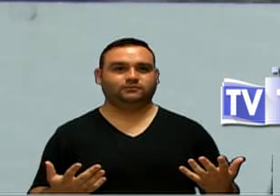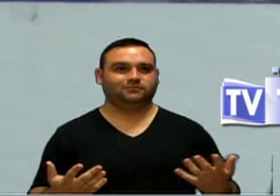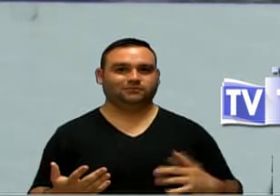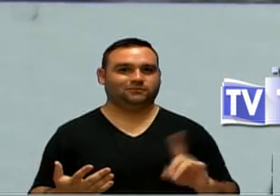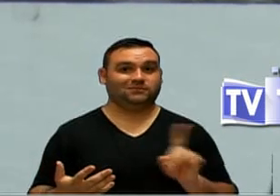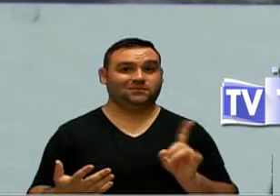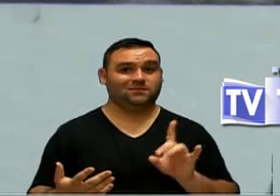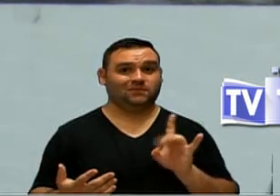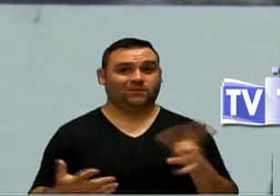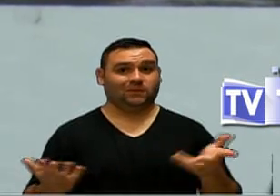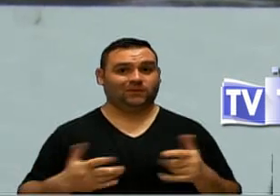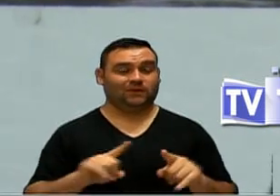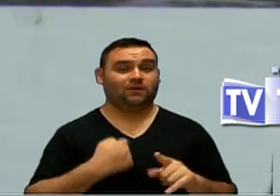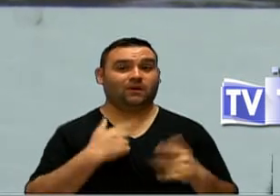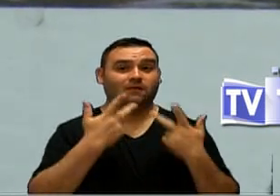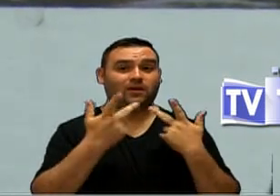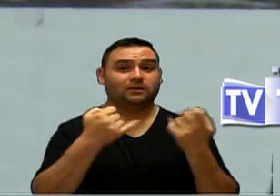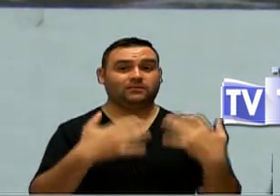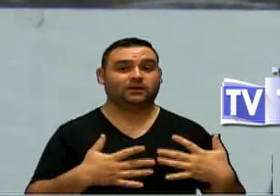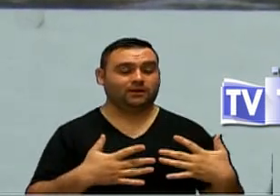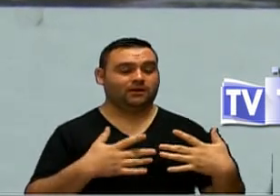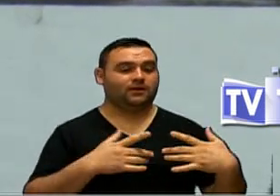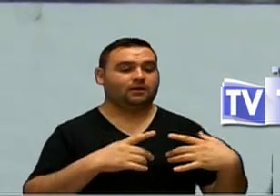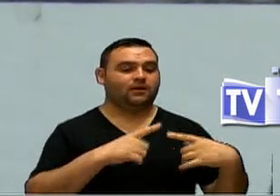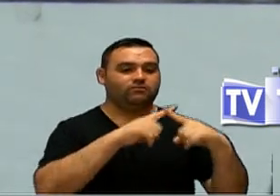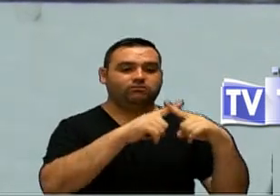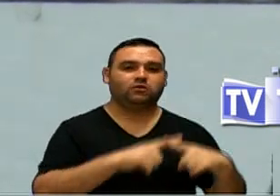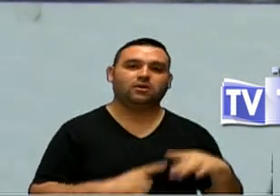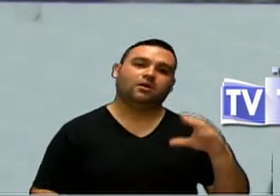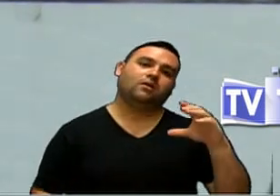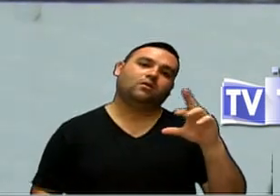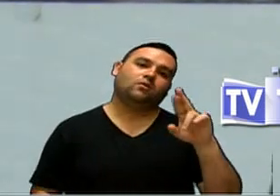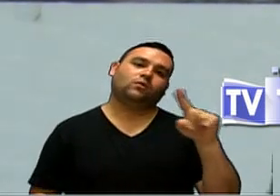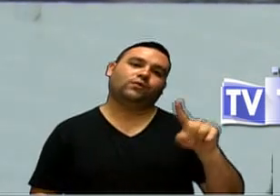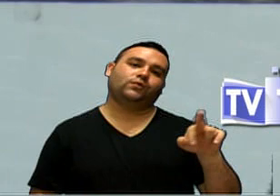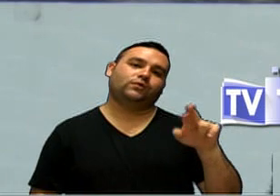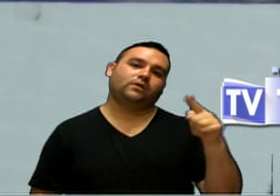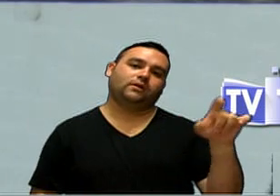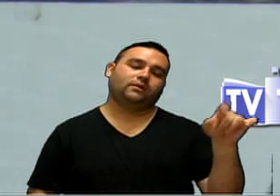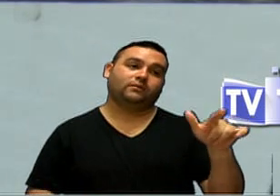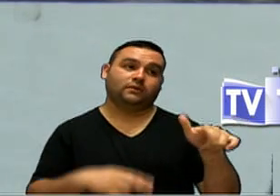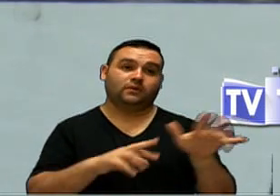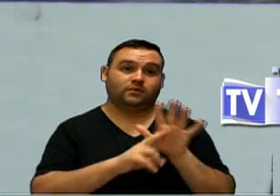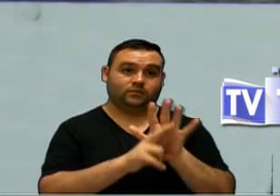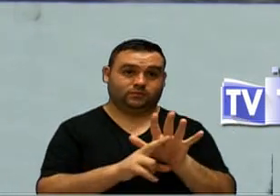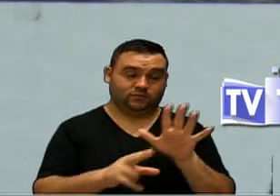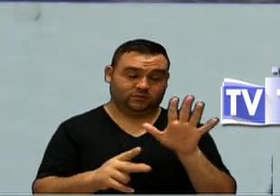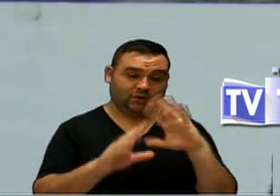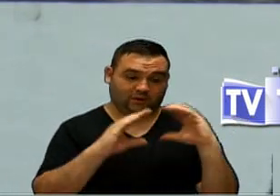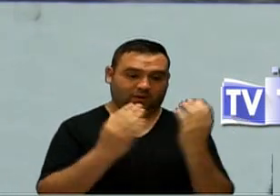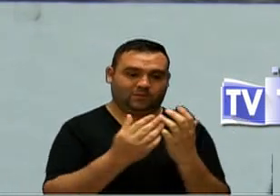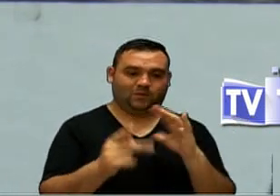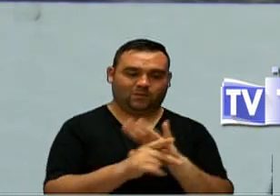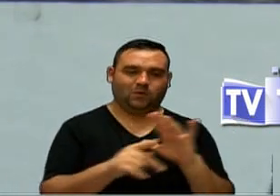não, somente não. Hoje eu vim falar do Cruzeirão. Em nome da Comissão de Cultura e Esportes da Câmara,